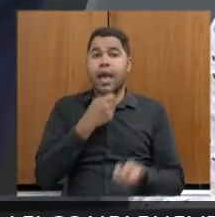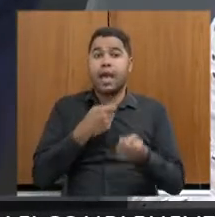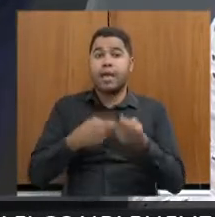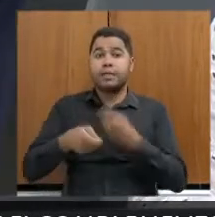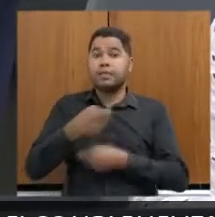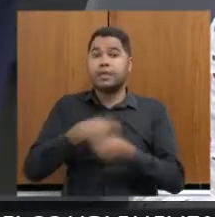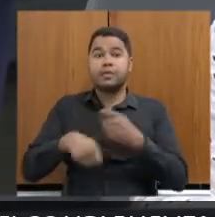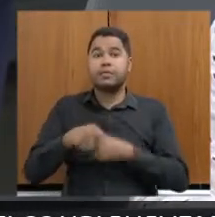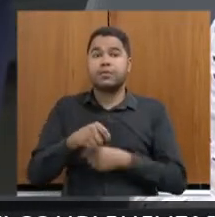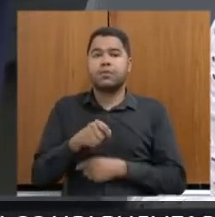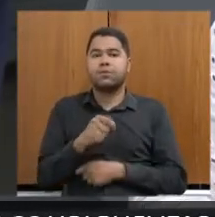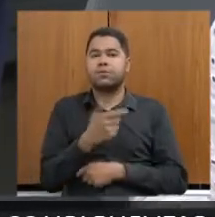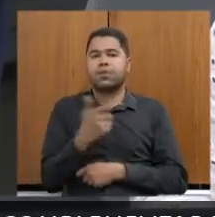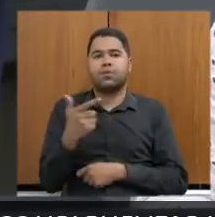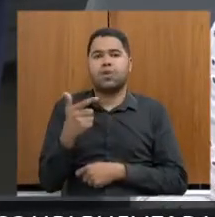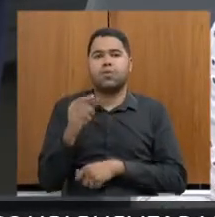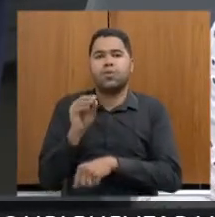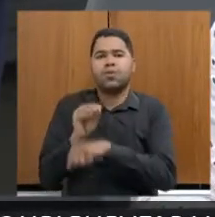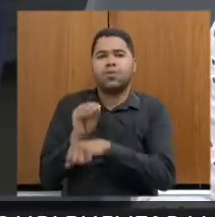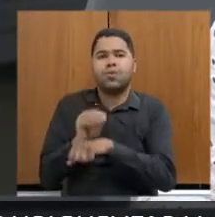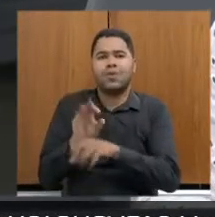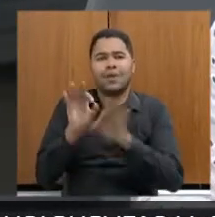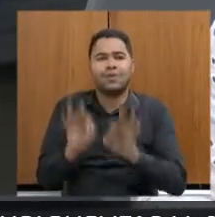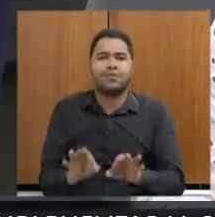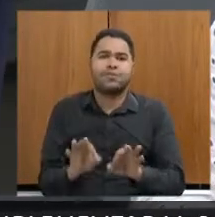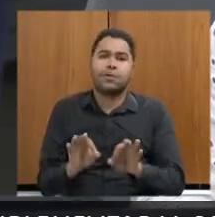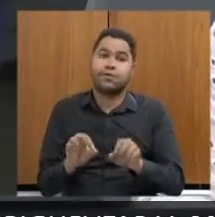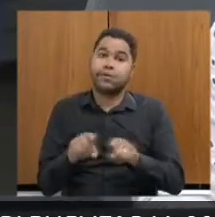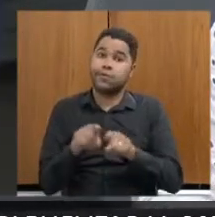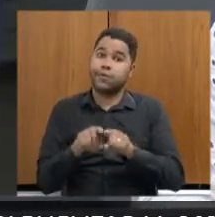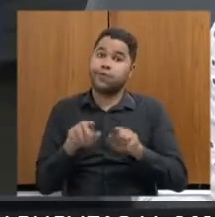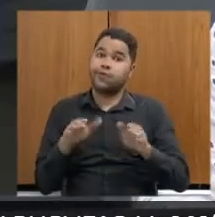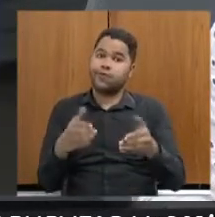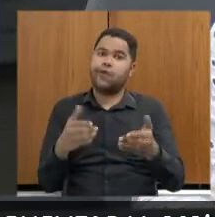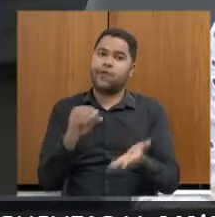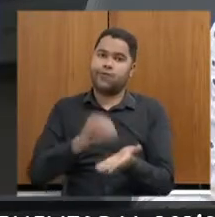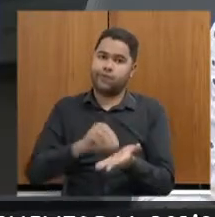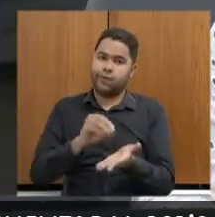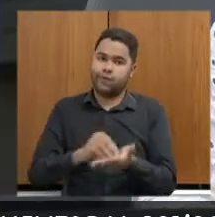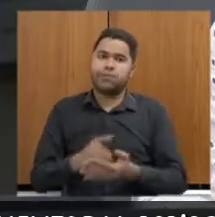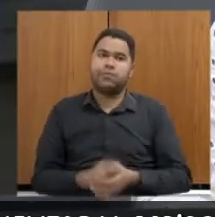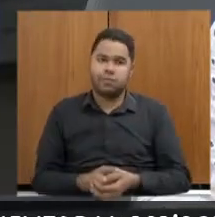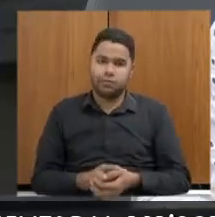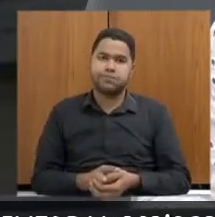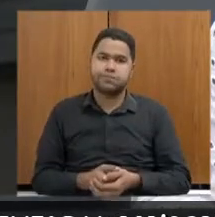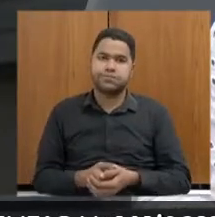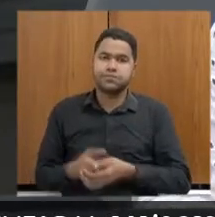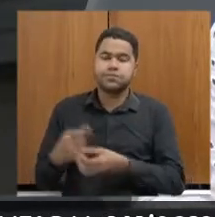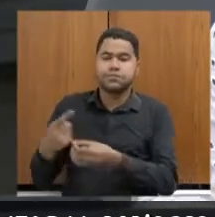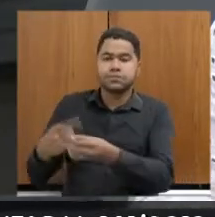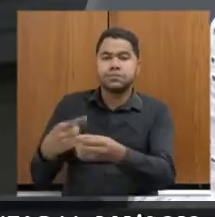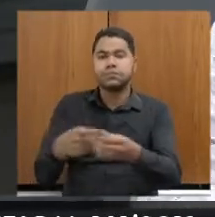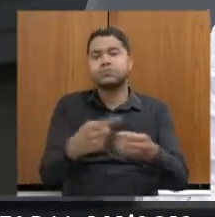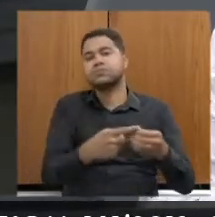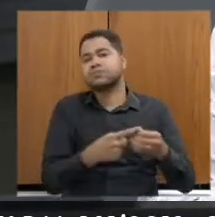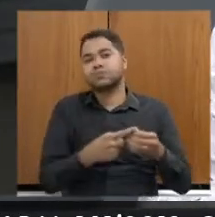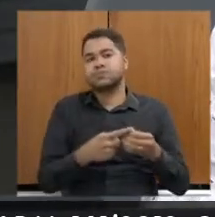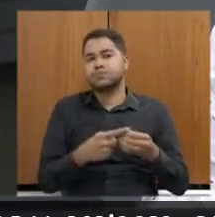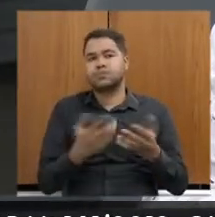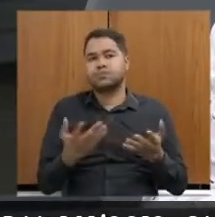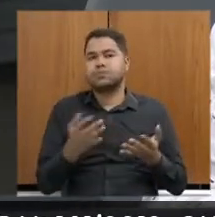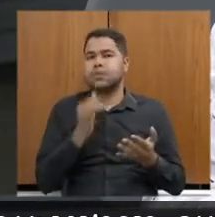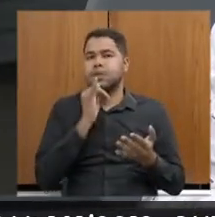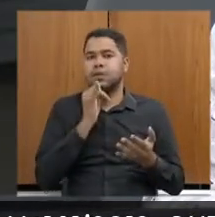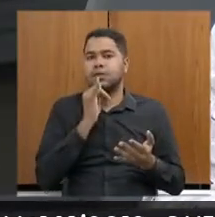que não teve o devido cuidado e no foco naquilo né a chover cidades aonde avançou-se muito